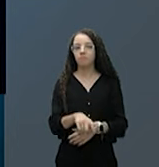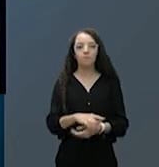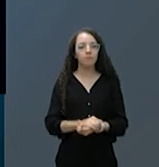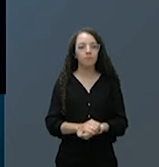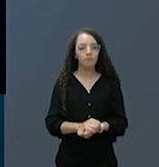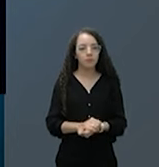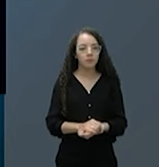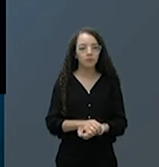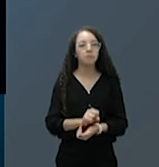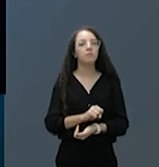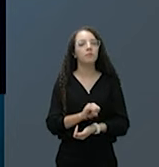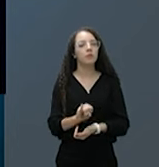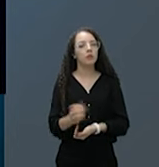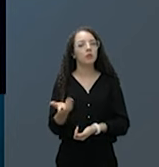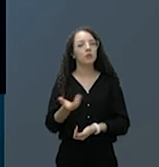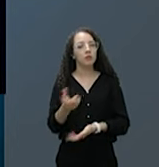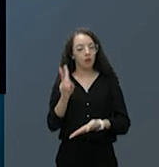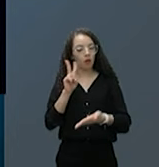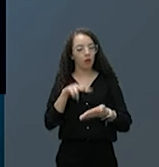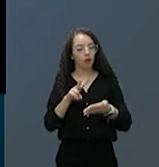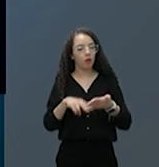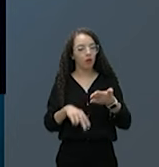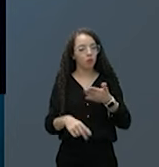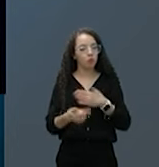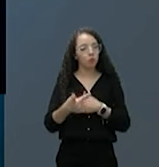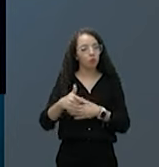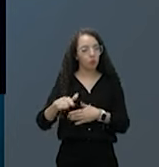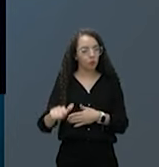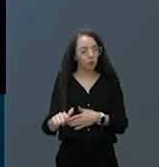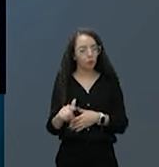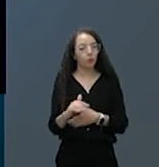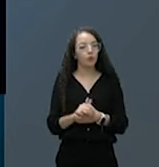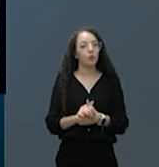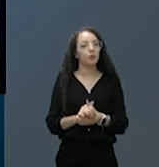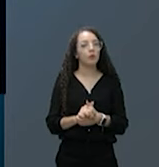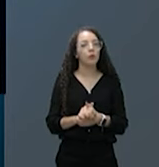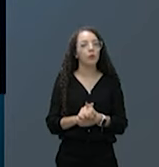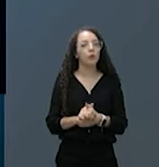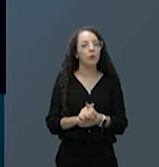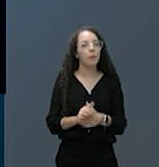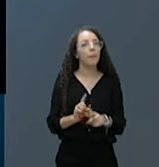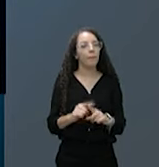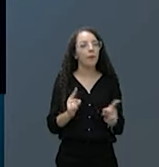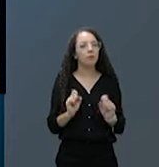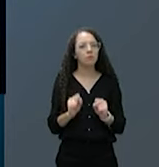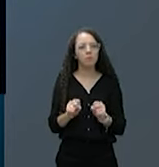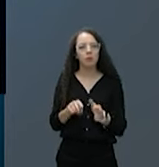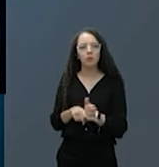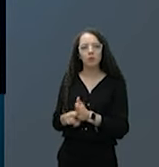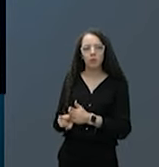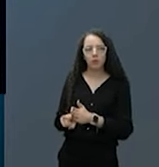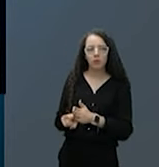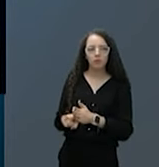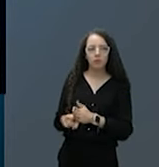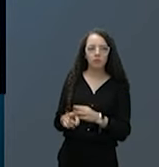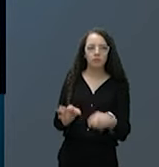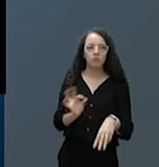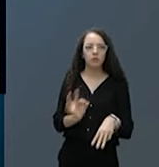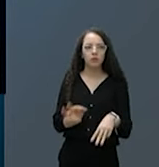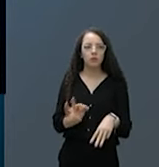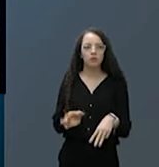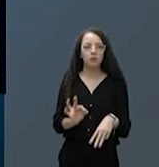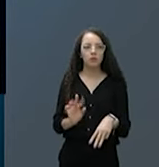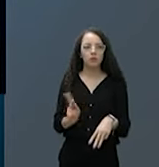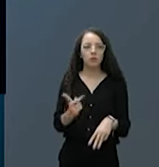se quiserem dar mais uma olhada. Mas, então, eu posso perguntar, ministro Herman, se já podemos